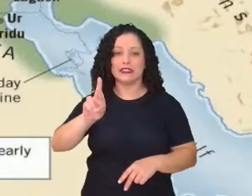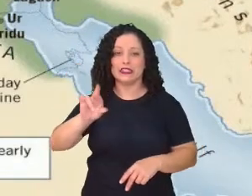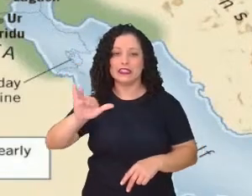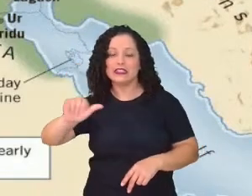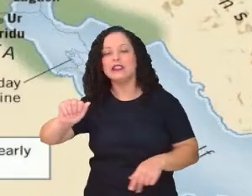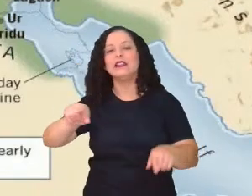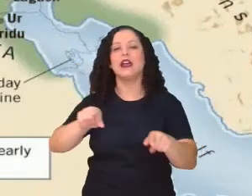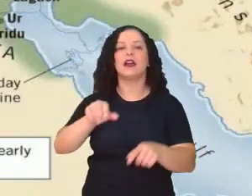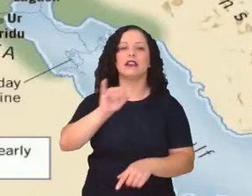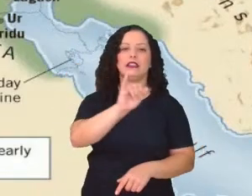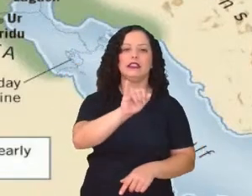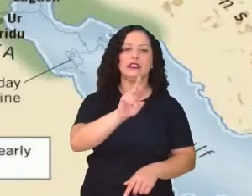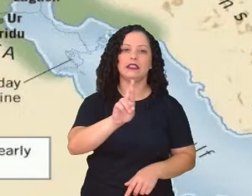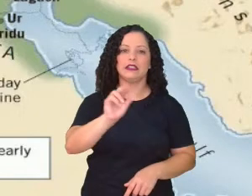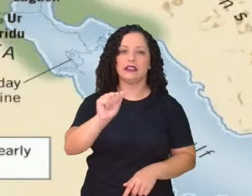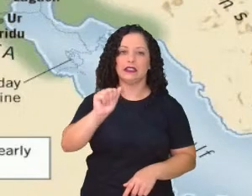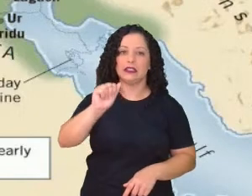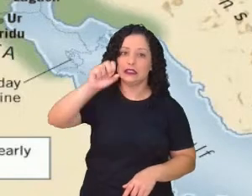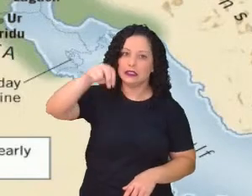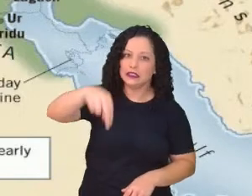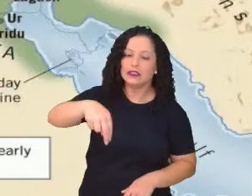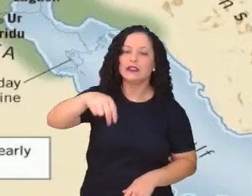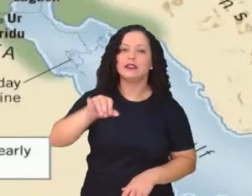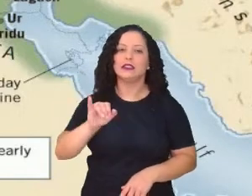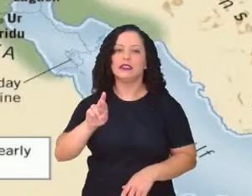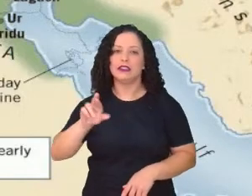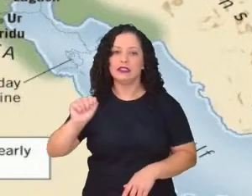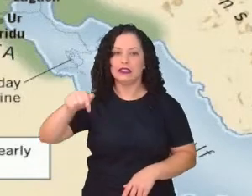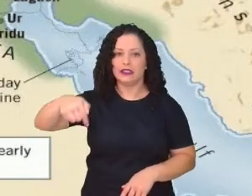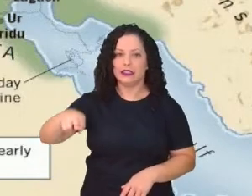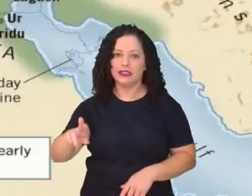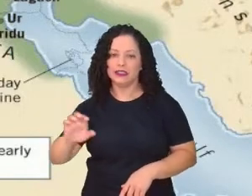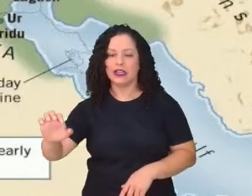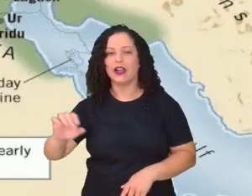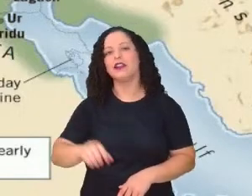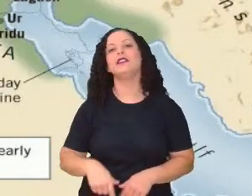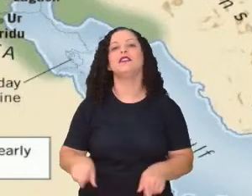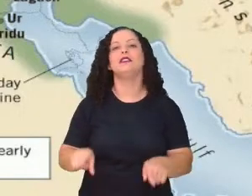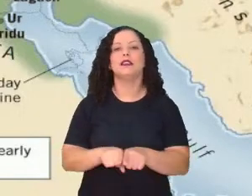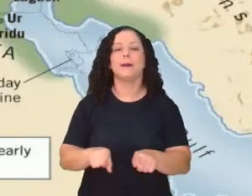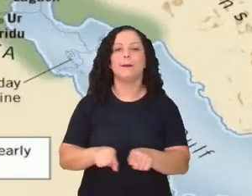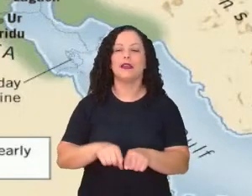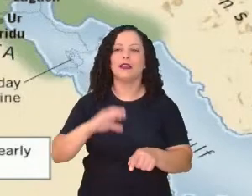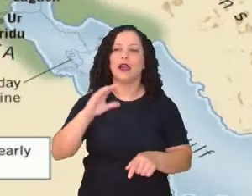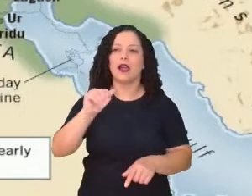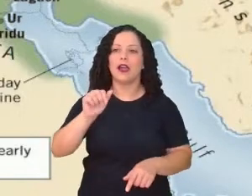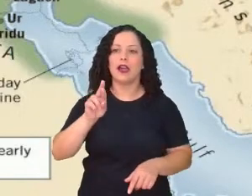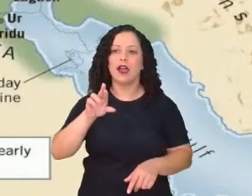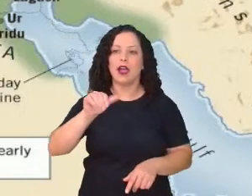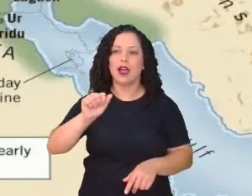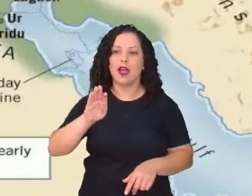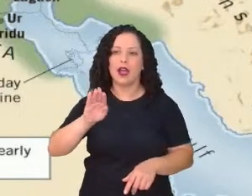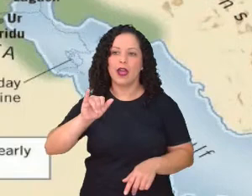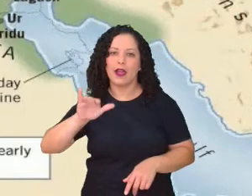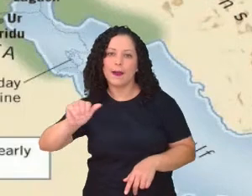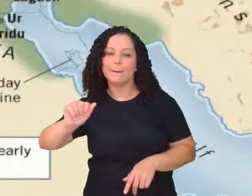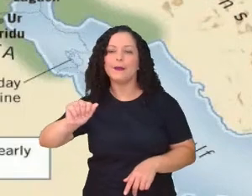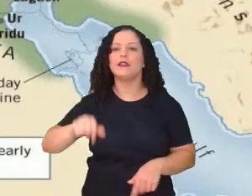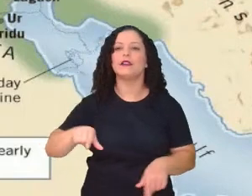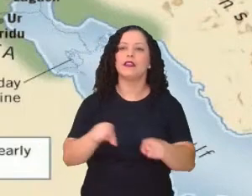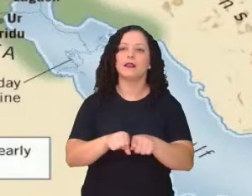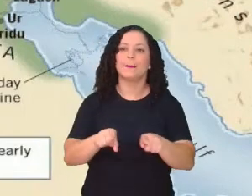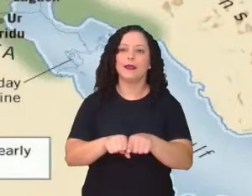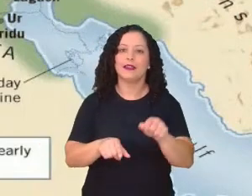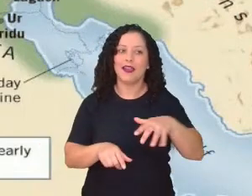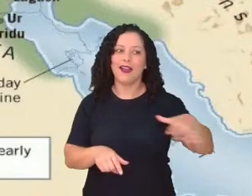o Irã, aqui ó, o Iraque, a Arábia Saudita, a Caldeia e a terra de